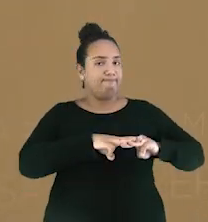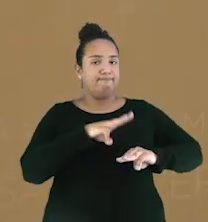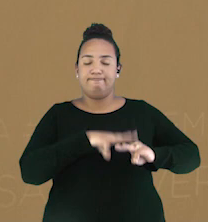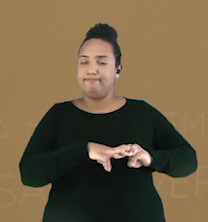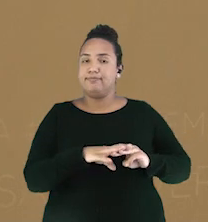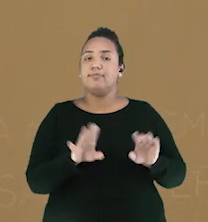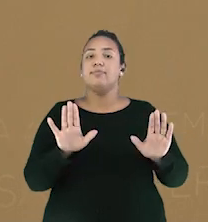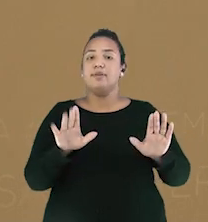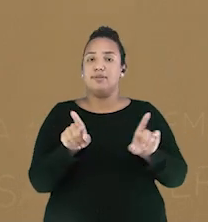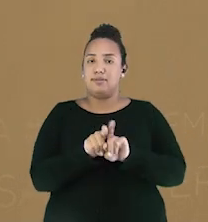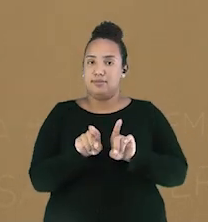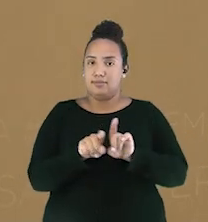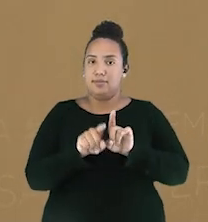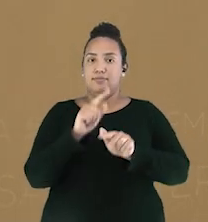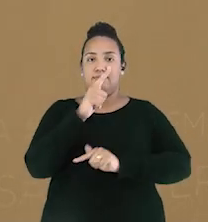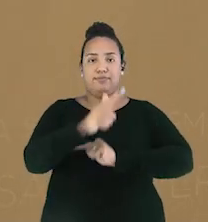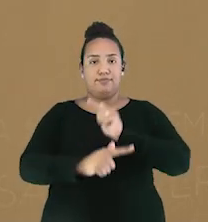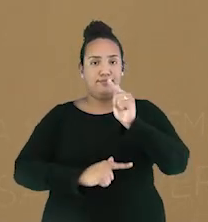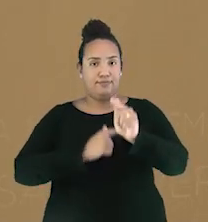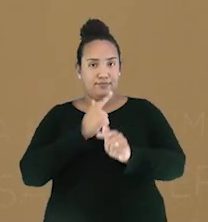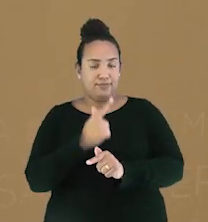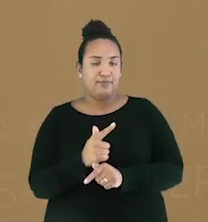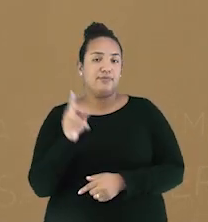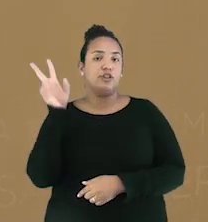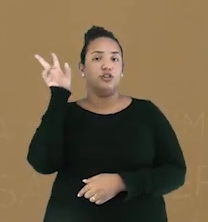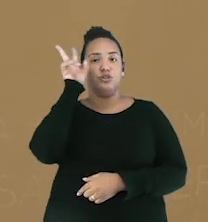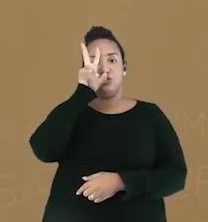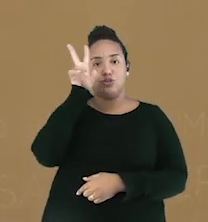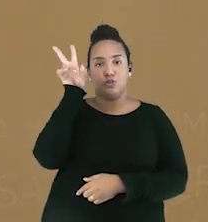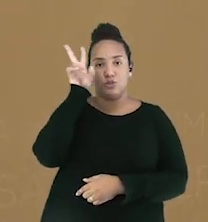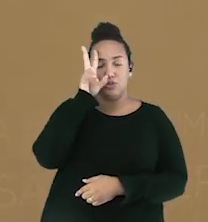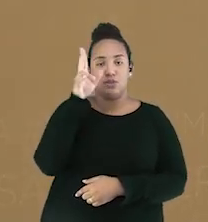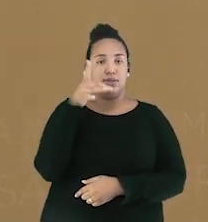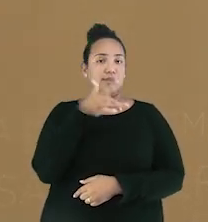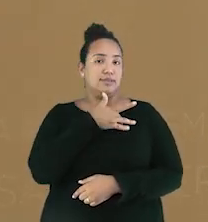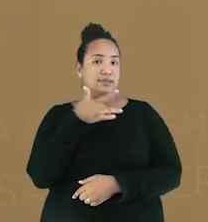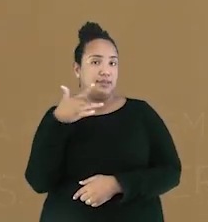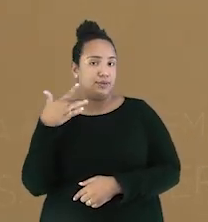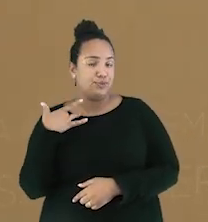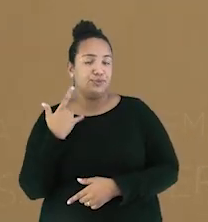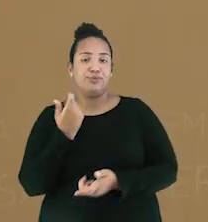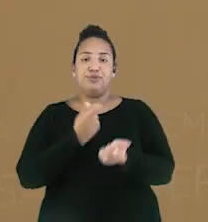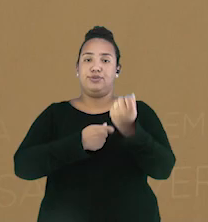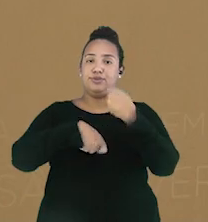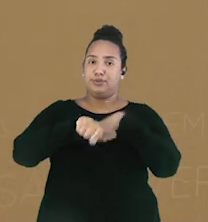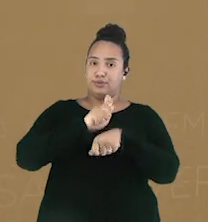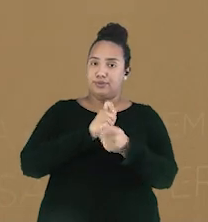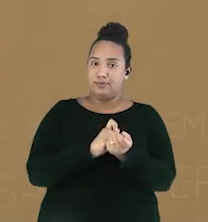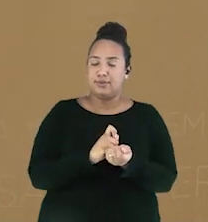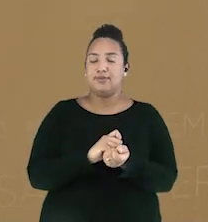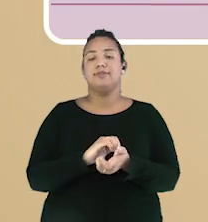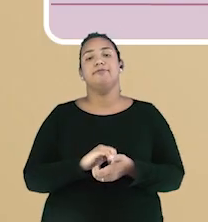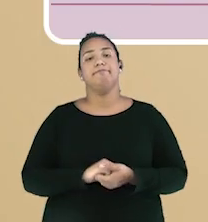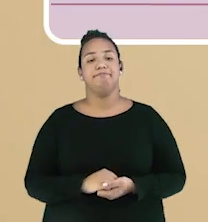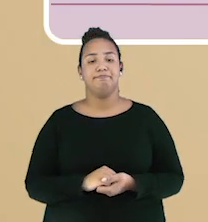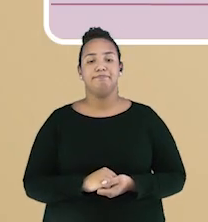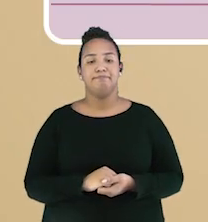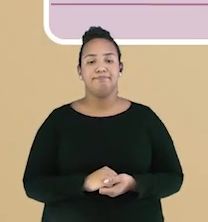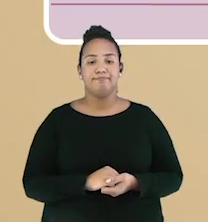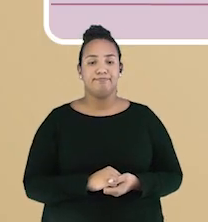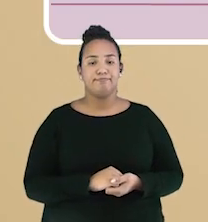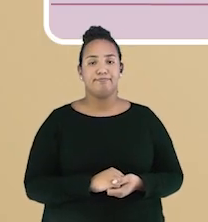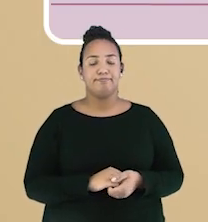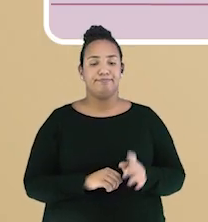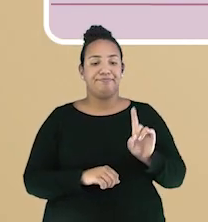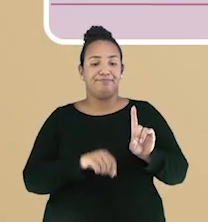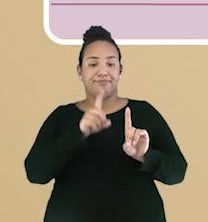na geografia, na história, na saúde, economia, dentre outros. Os